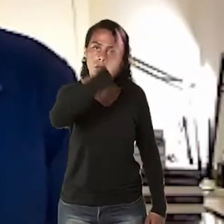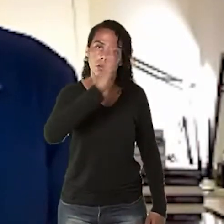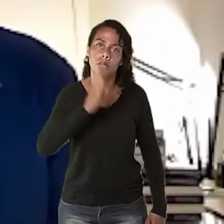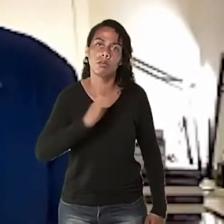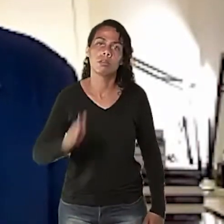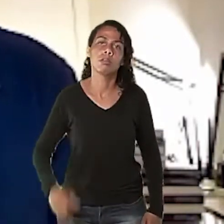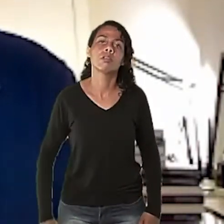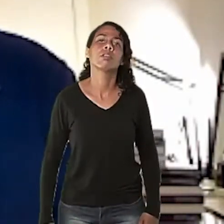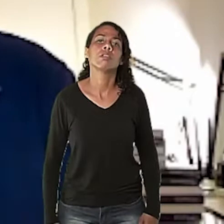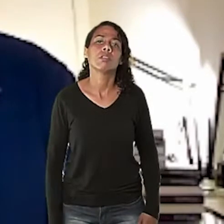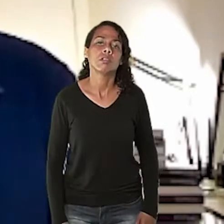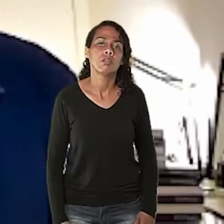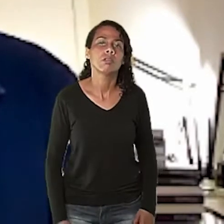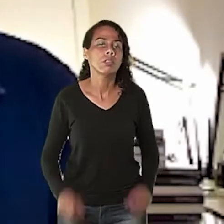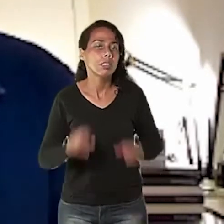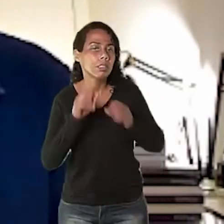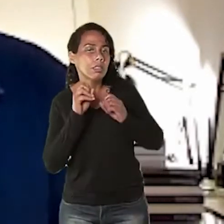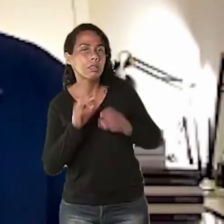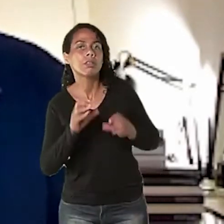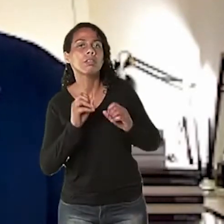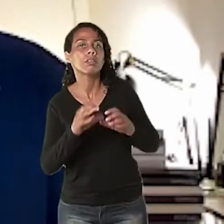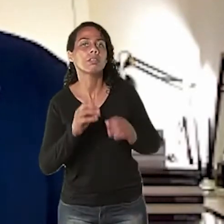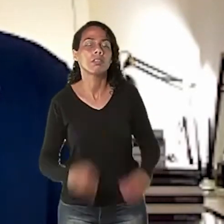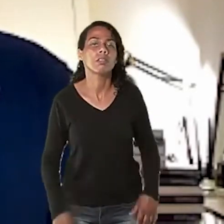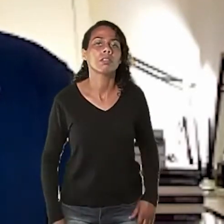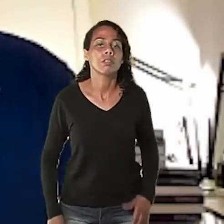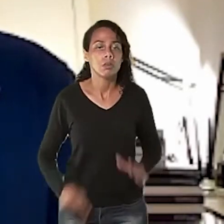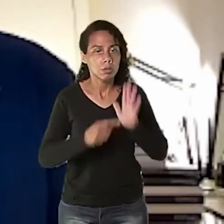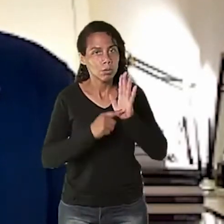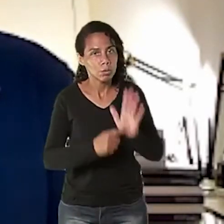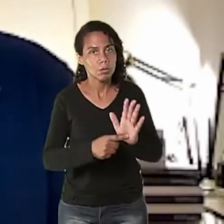disso. Numa espécie de ansiedade